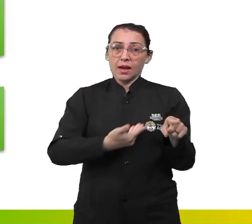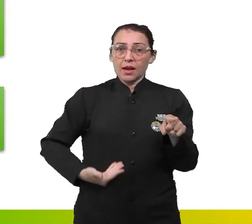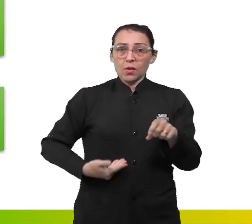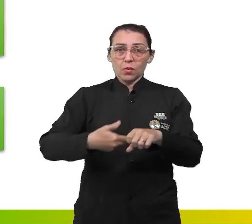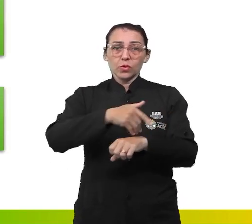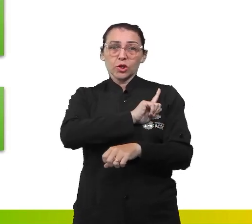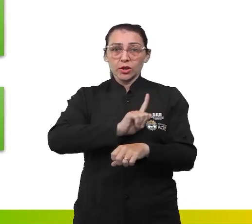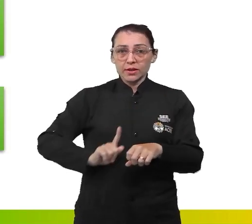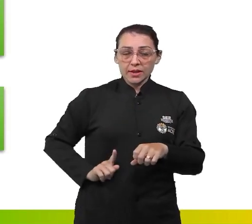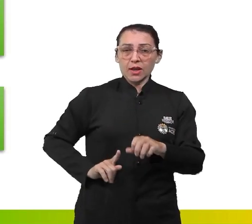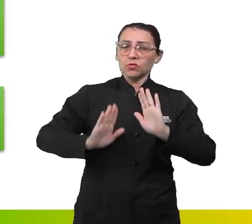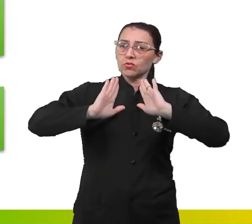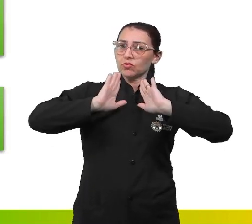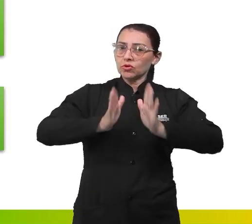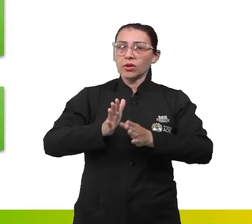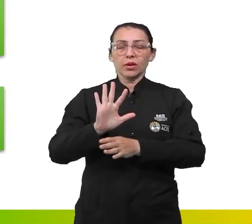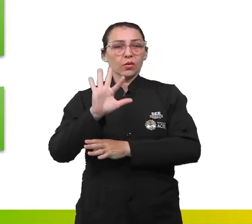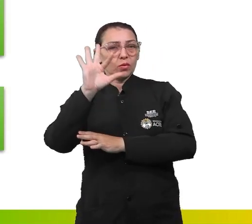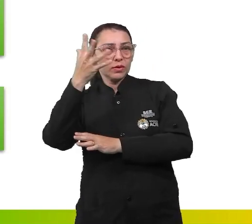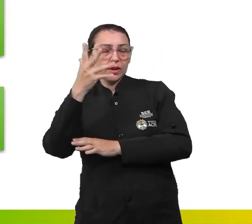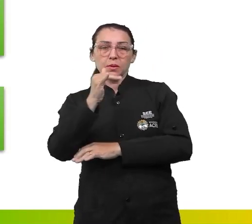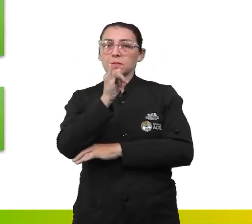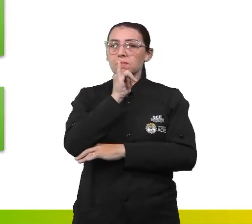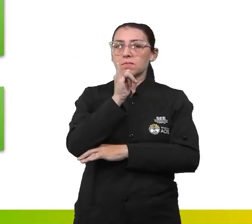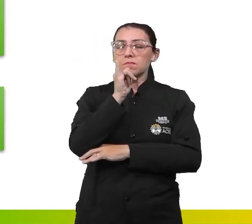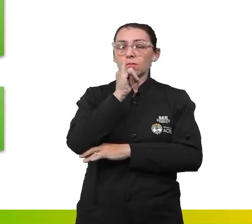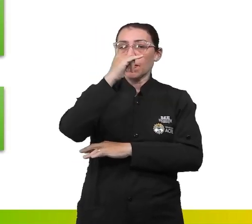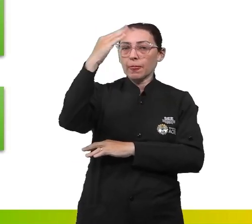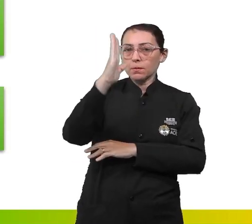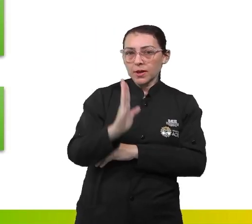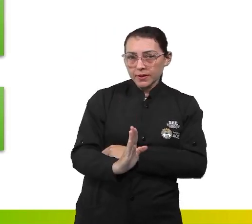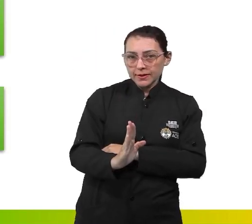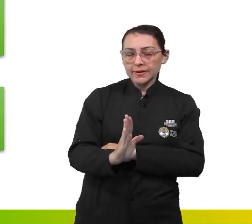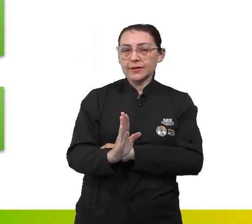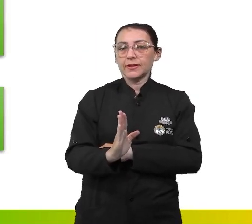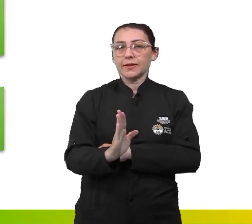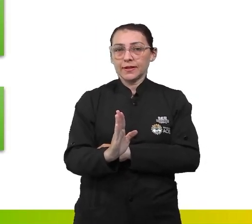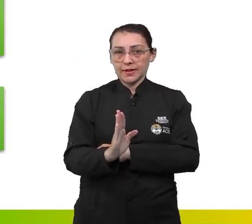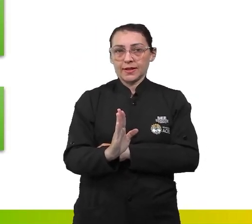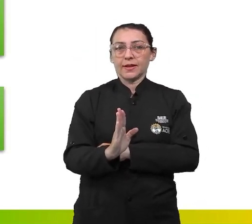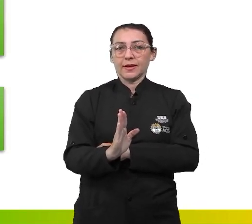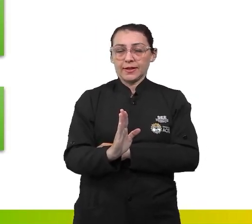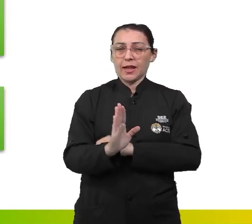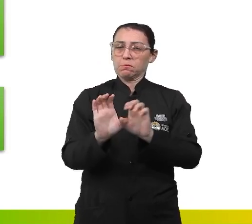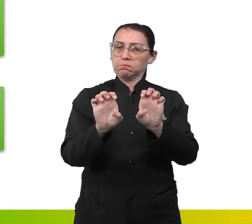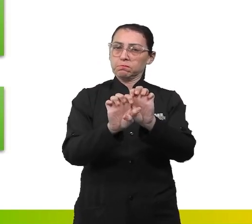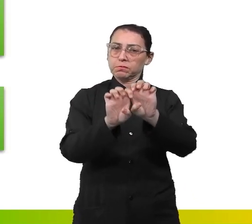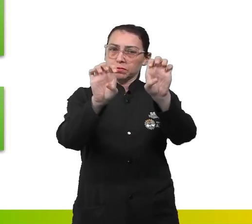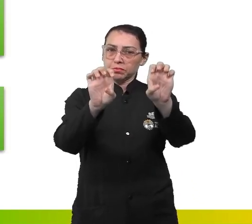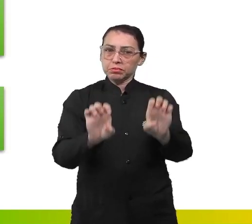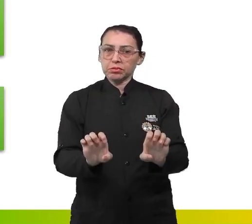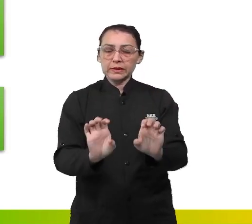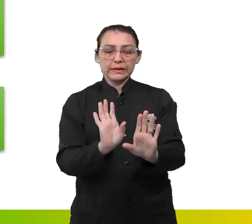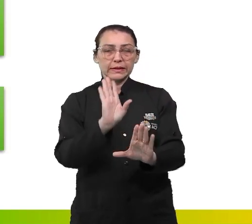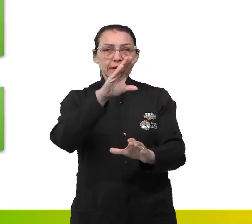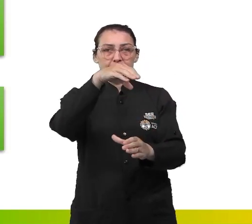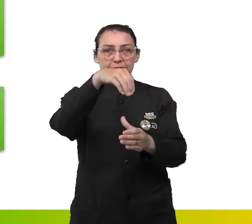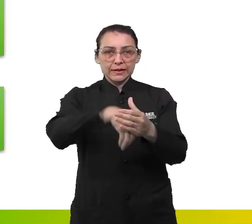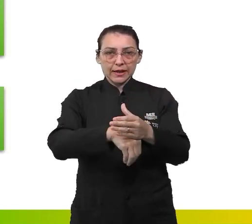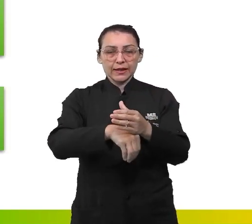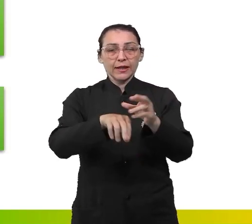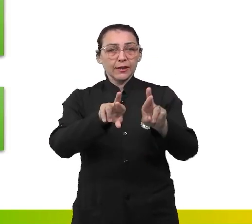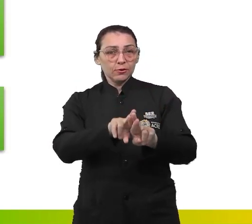público, como já acontece, por exemplo, no Brasil, estar estruturado dentro das